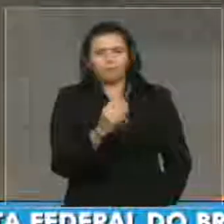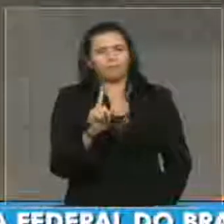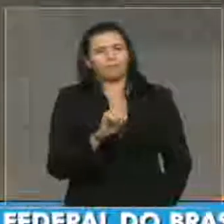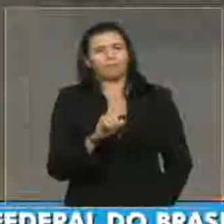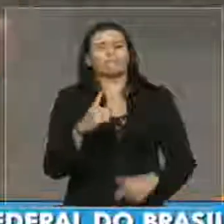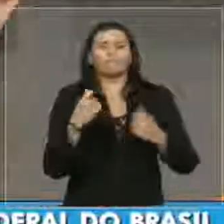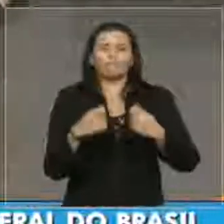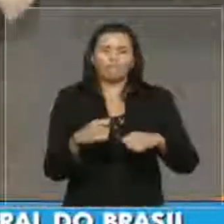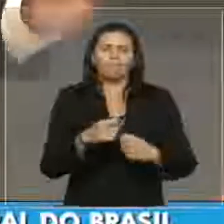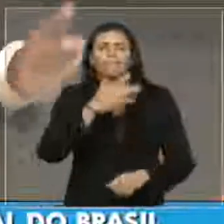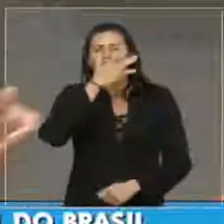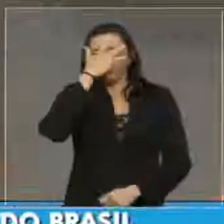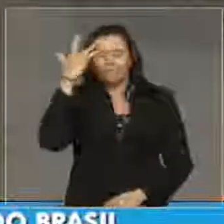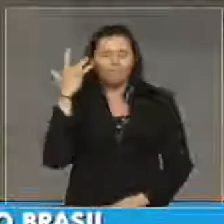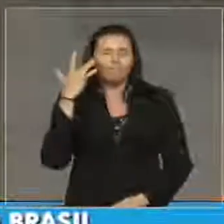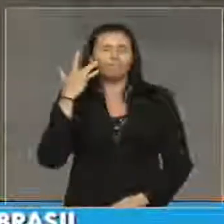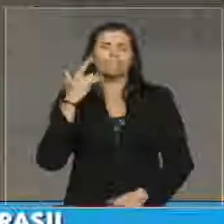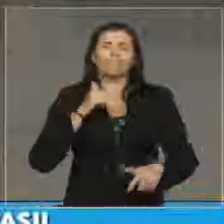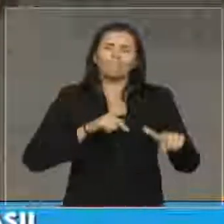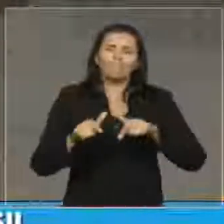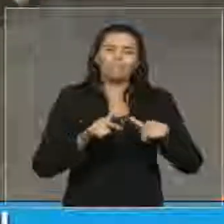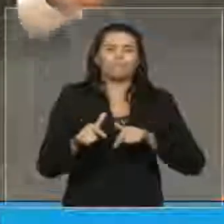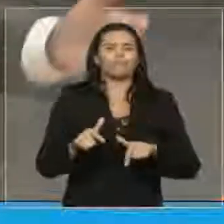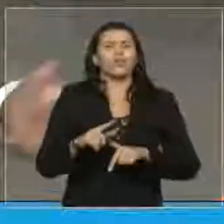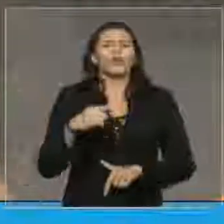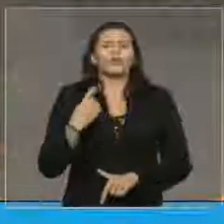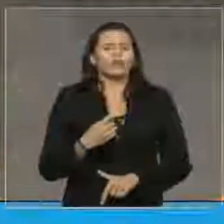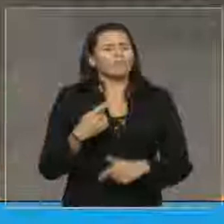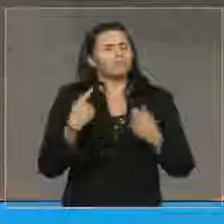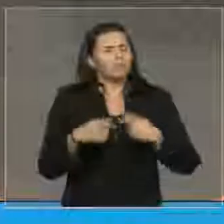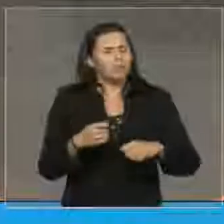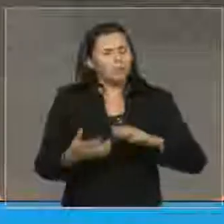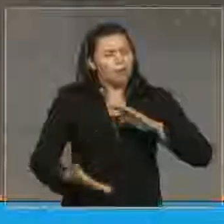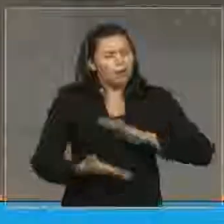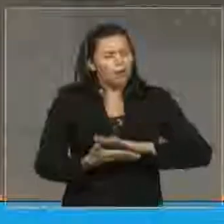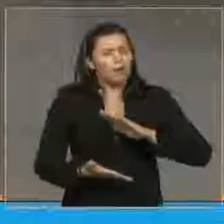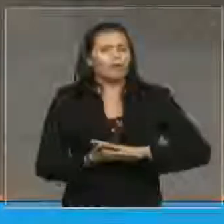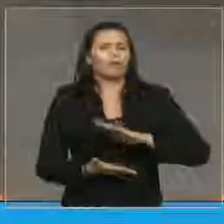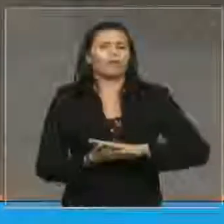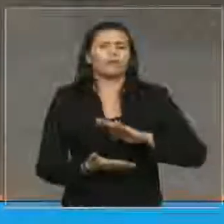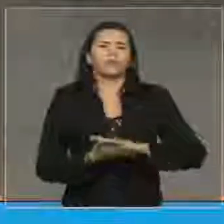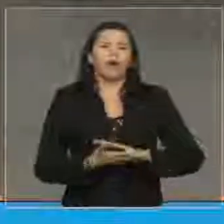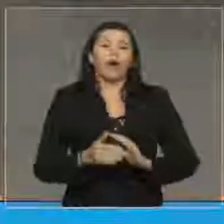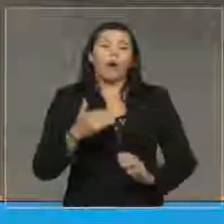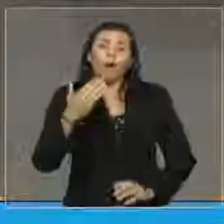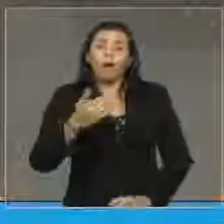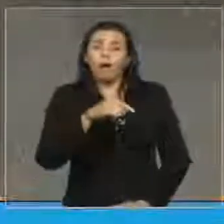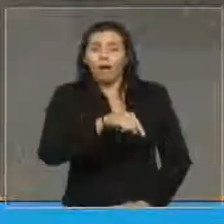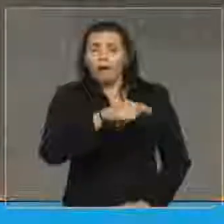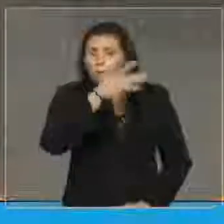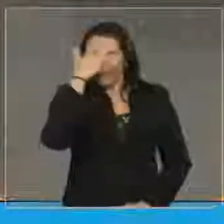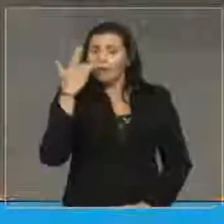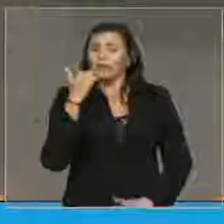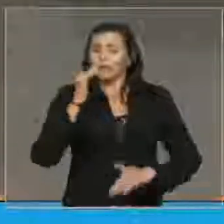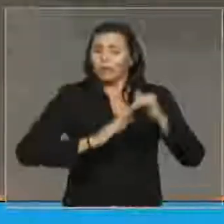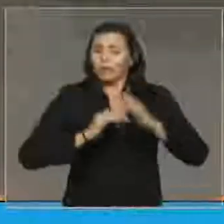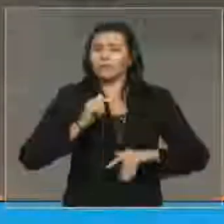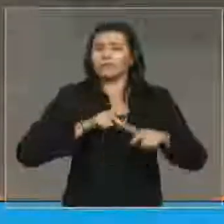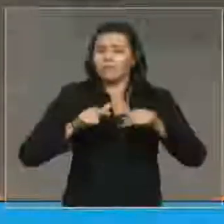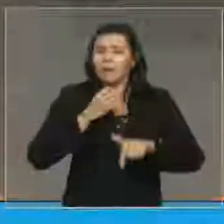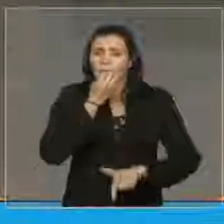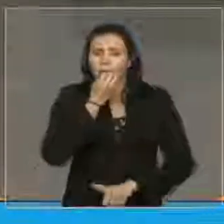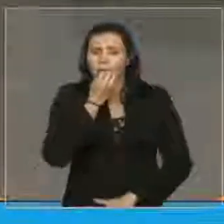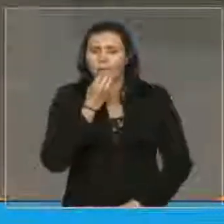de pessoas, precisamos elogiar, precisamos criticar quando for necessário, mas, fundamentalmente, ter